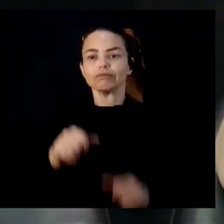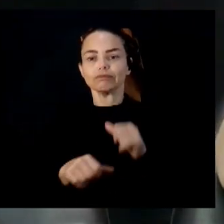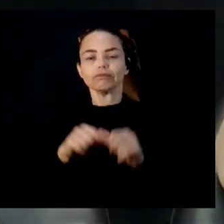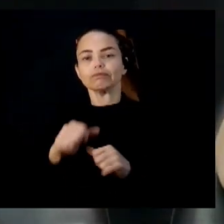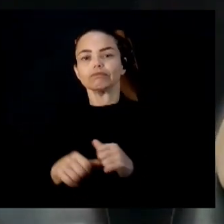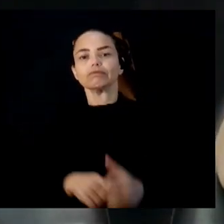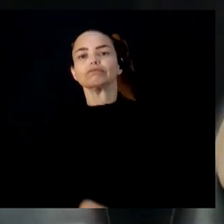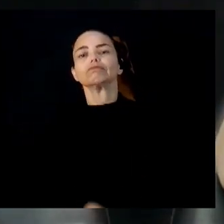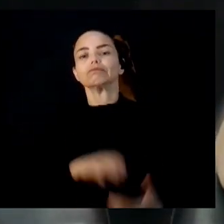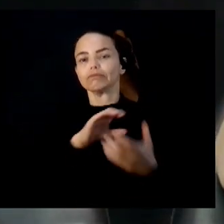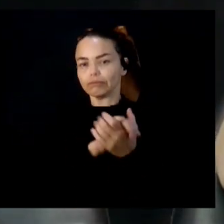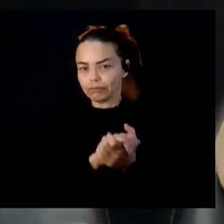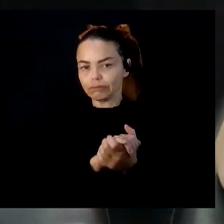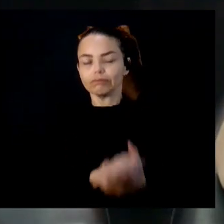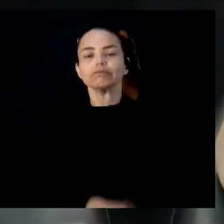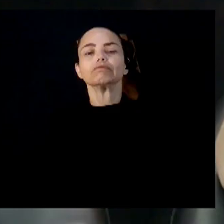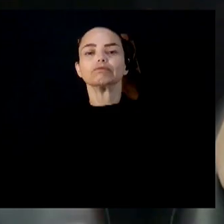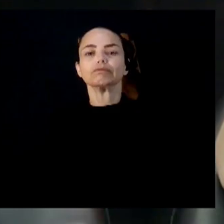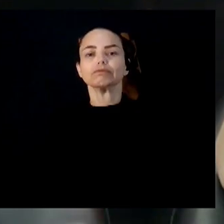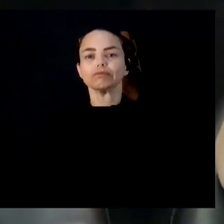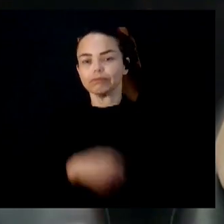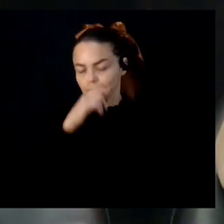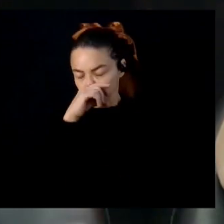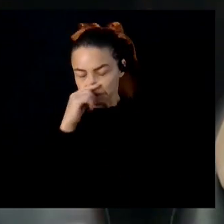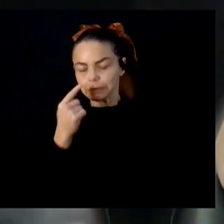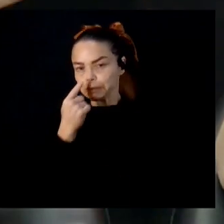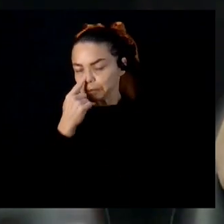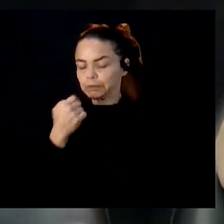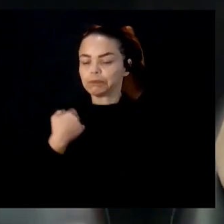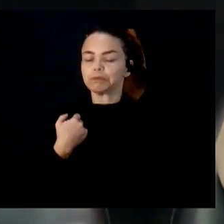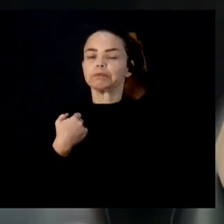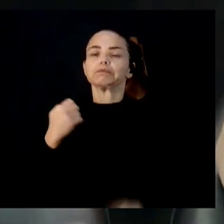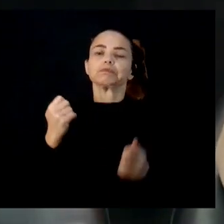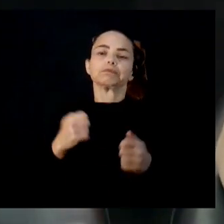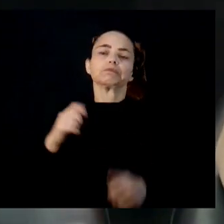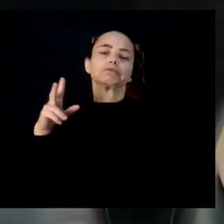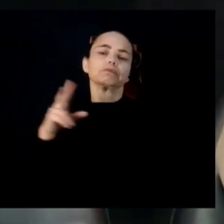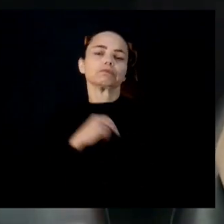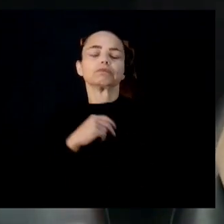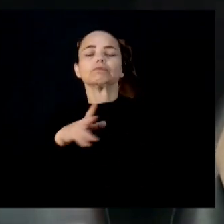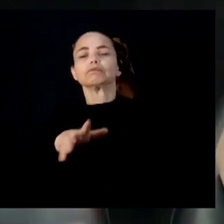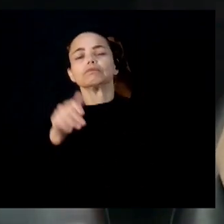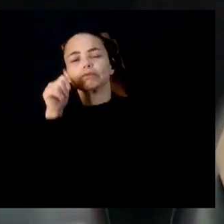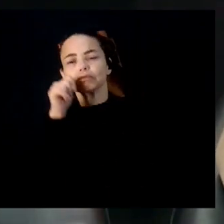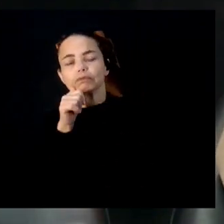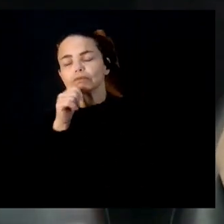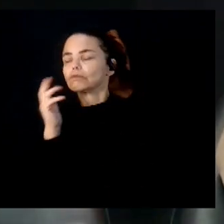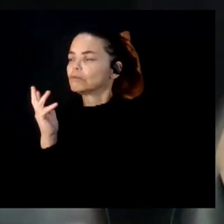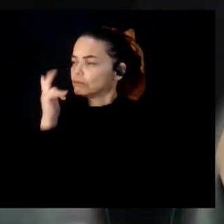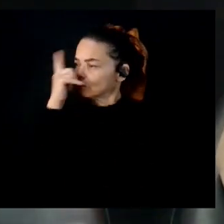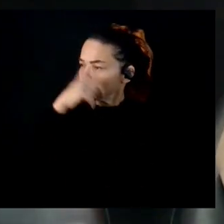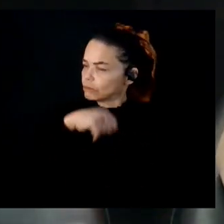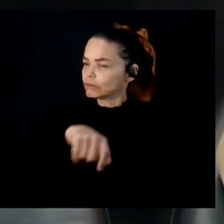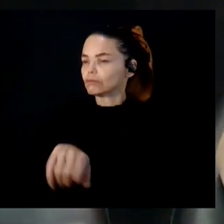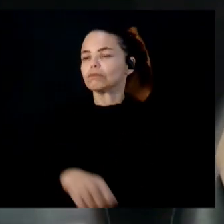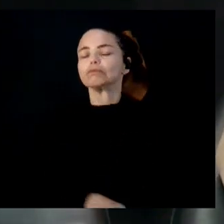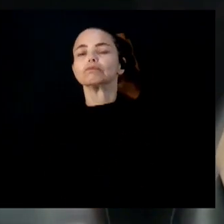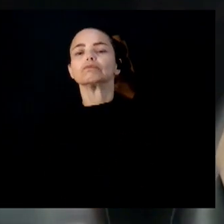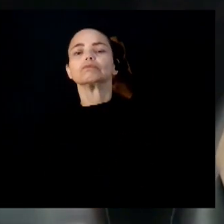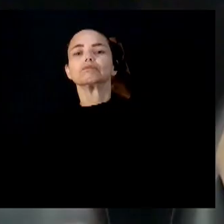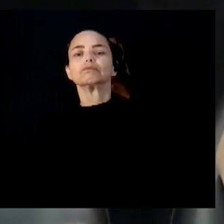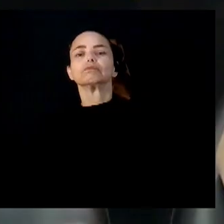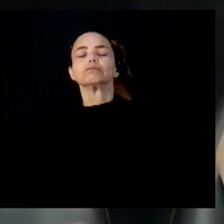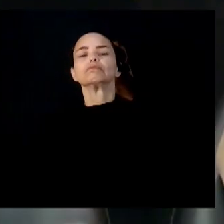casal, né? Sim. E a intimidade é realmente eu poder falar, nossa, olha que mulher bonita, né? E eu ficar